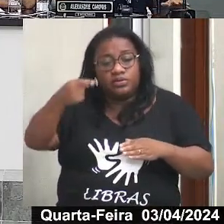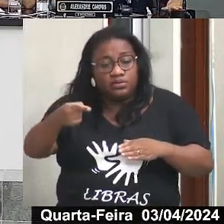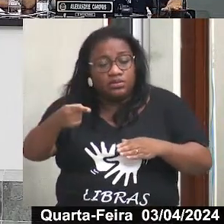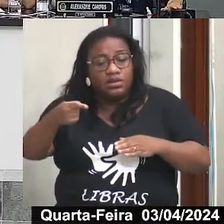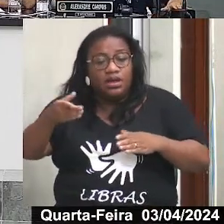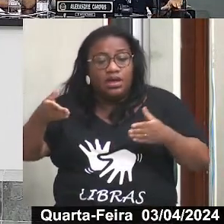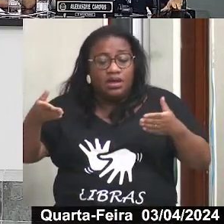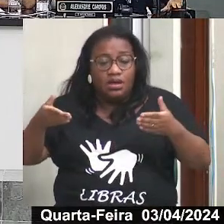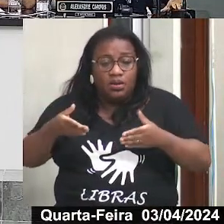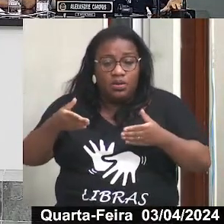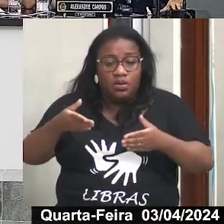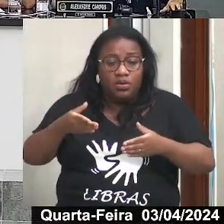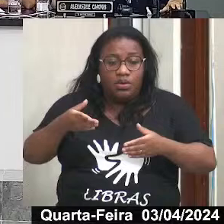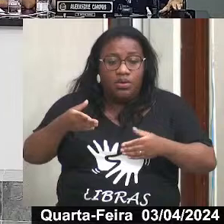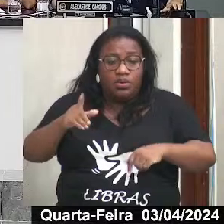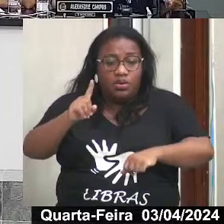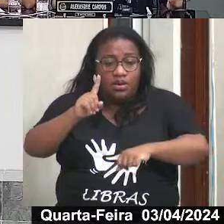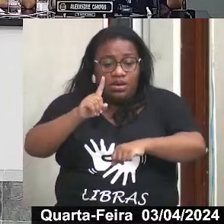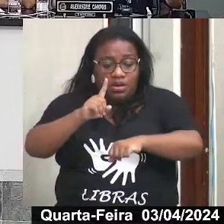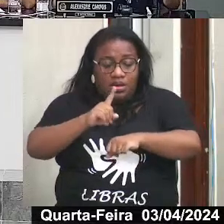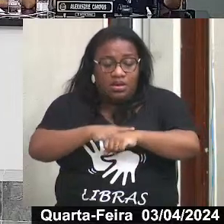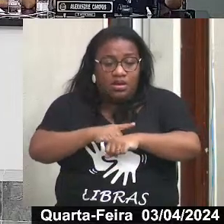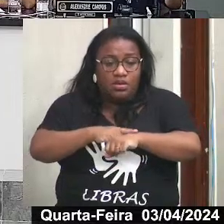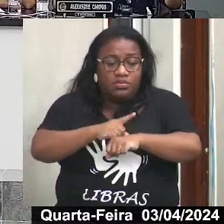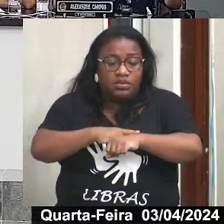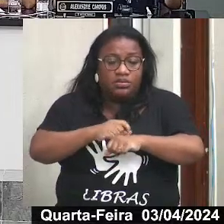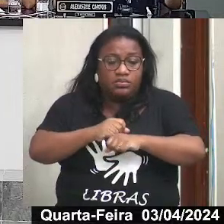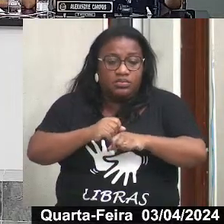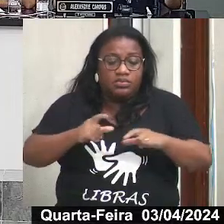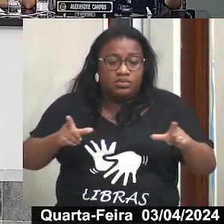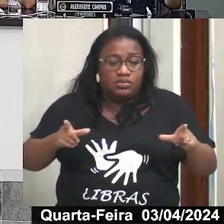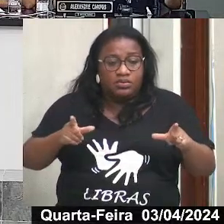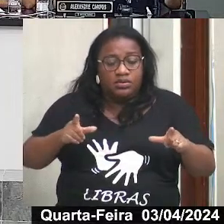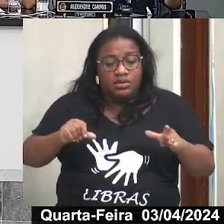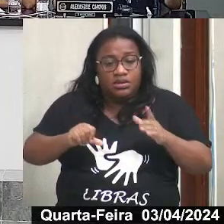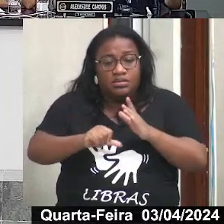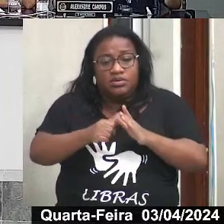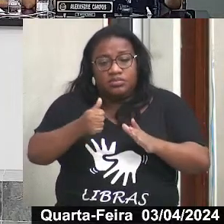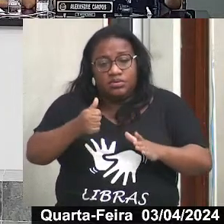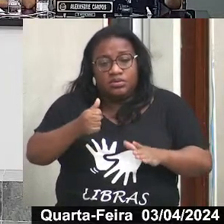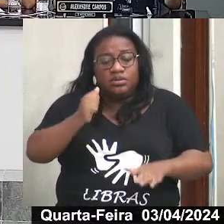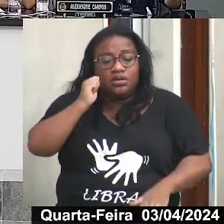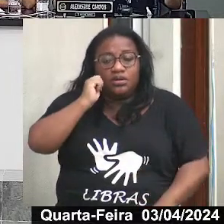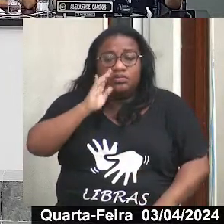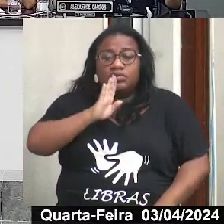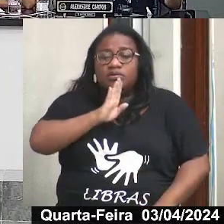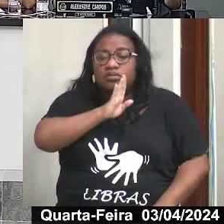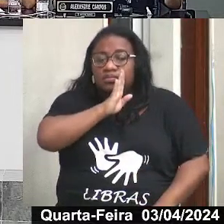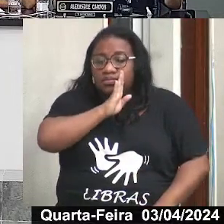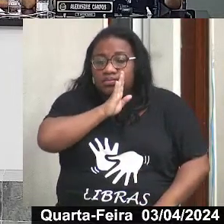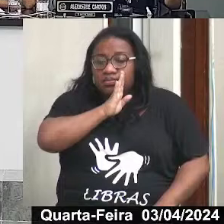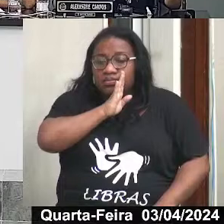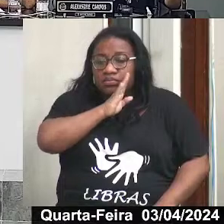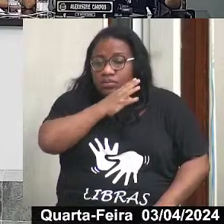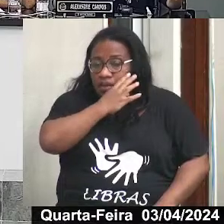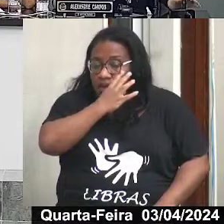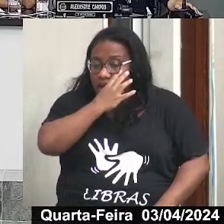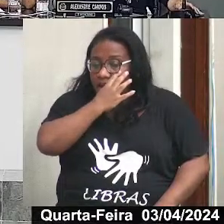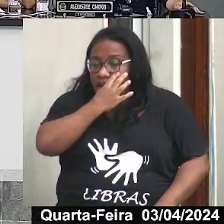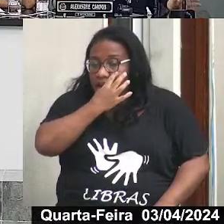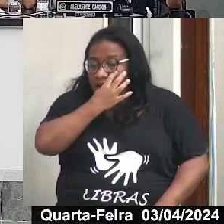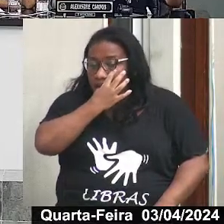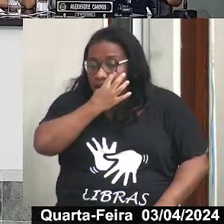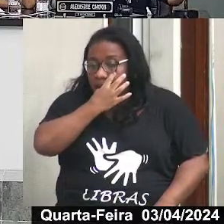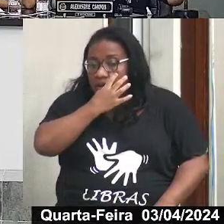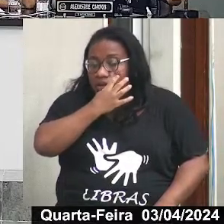expediente, passaremos neste momento ao grande expediente. Primeiro inscrito. Vereador Abidan Henrique. Com a